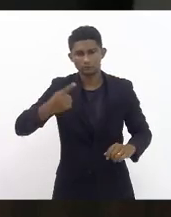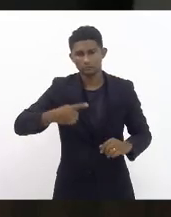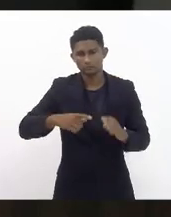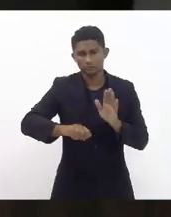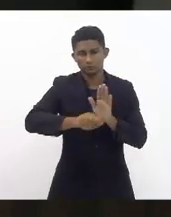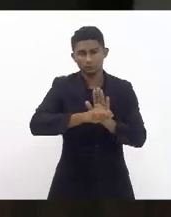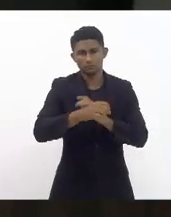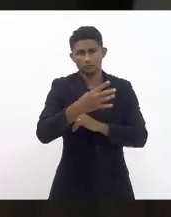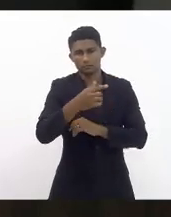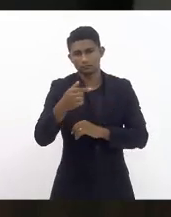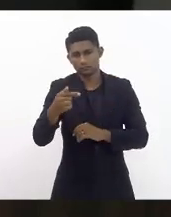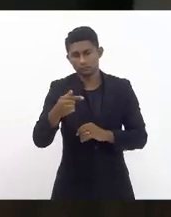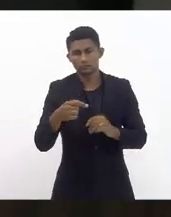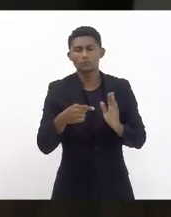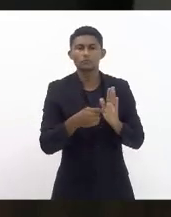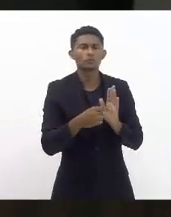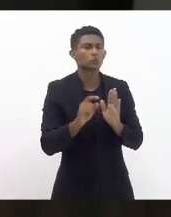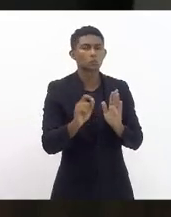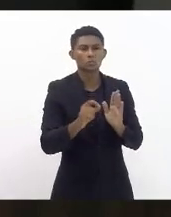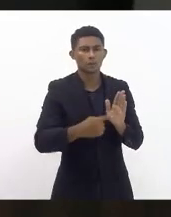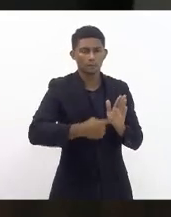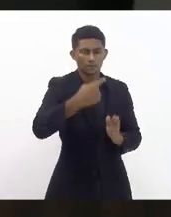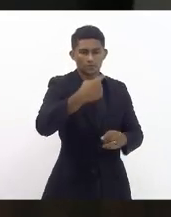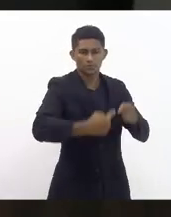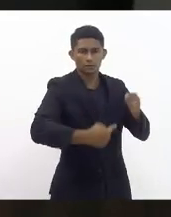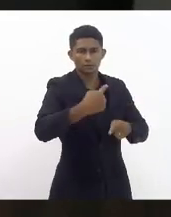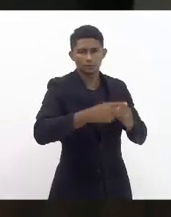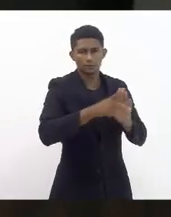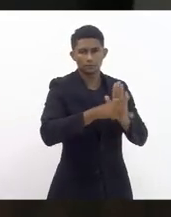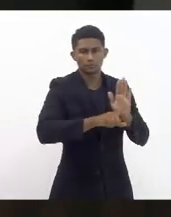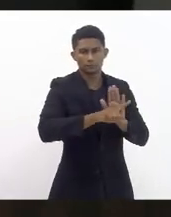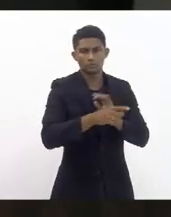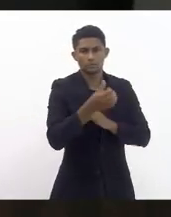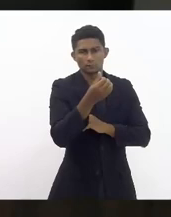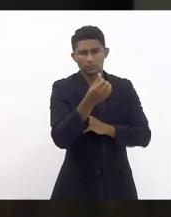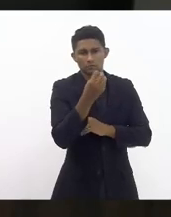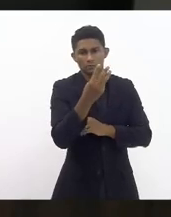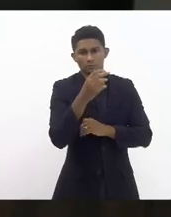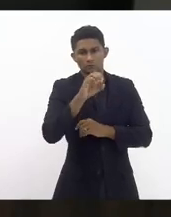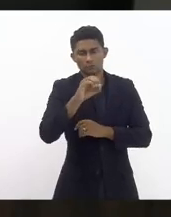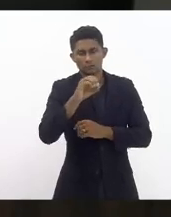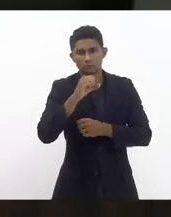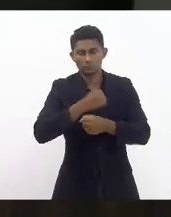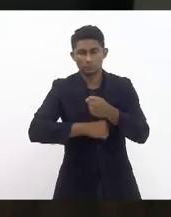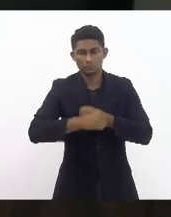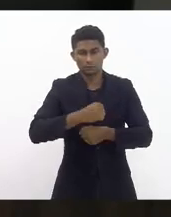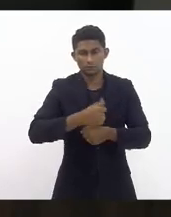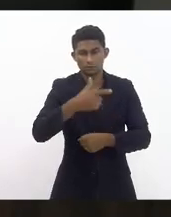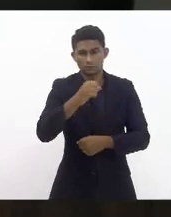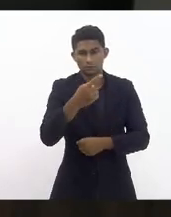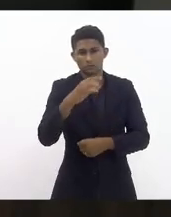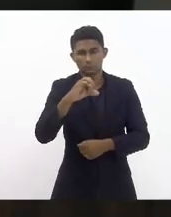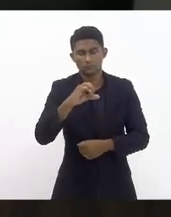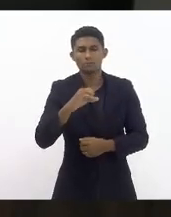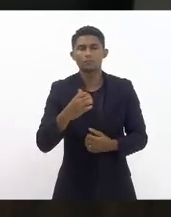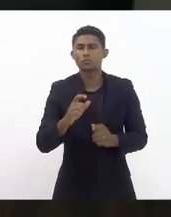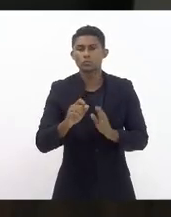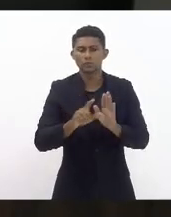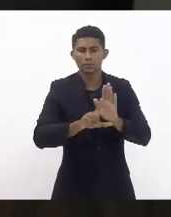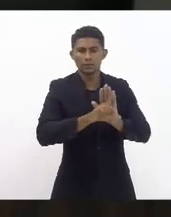do Regimento Interno, em tramitação ordinária, em primeira discussão, projeto de lei 63019, de autoria da deputada Marta Rocha, que altera a